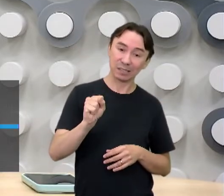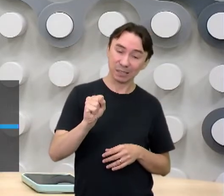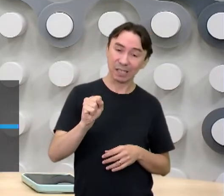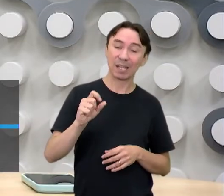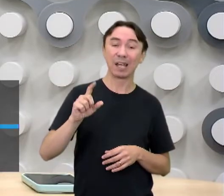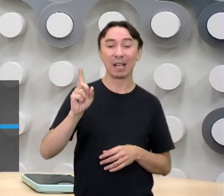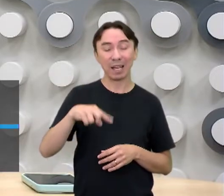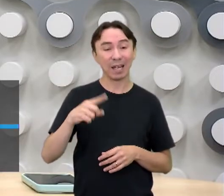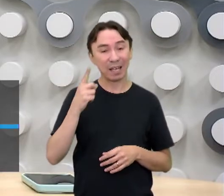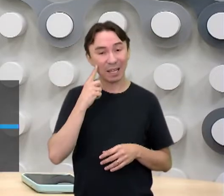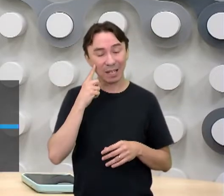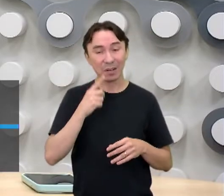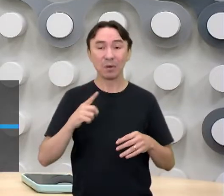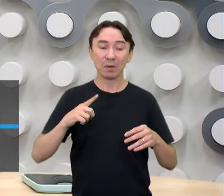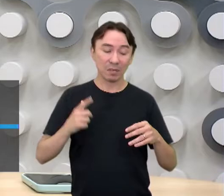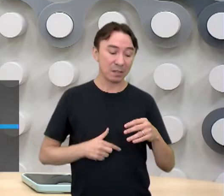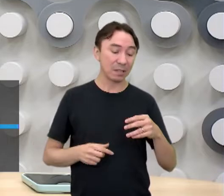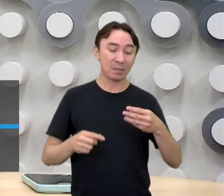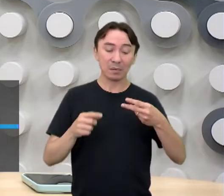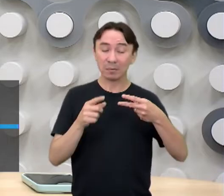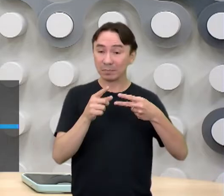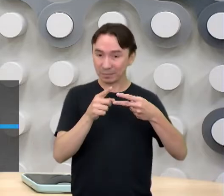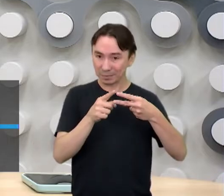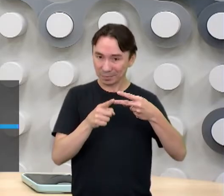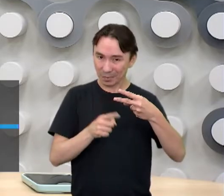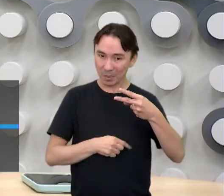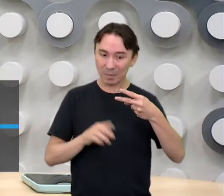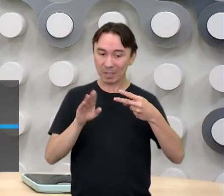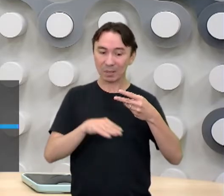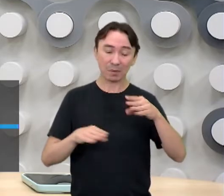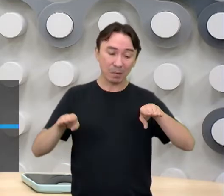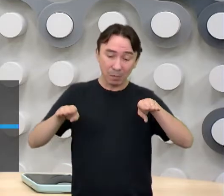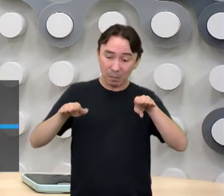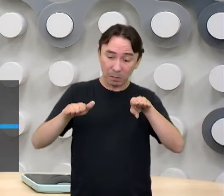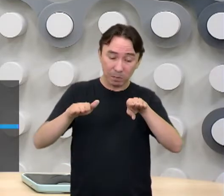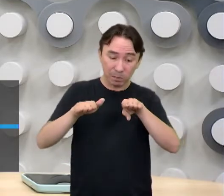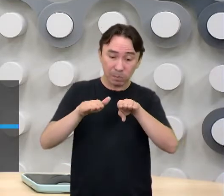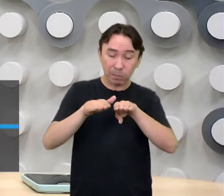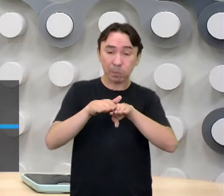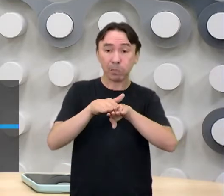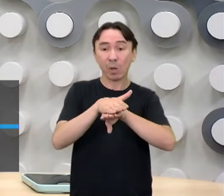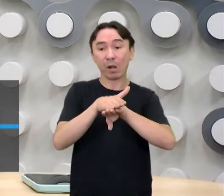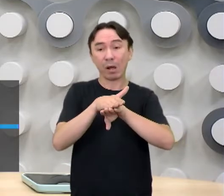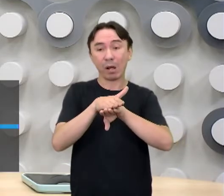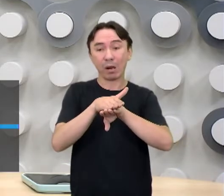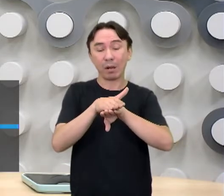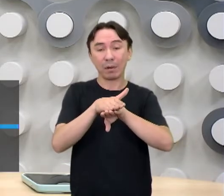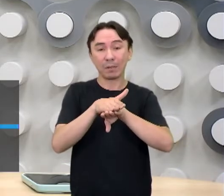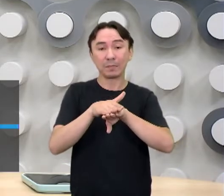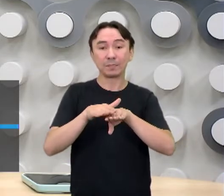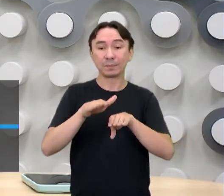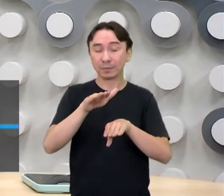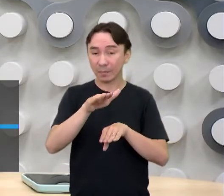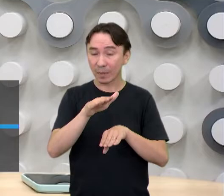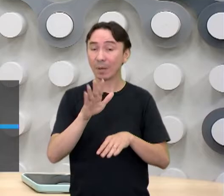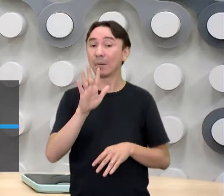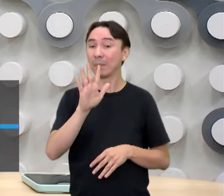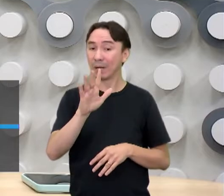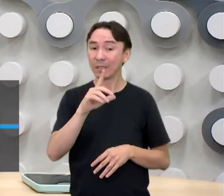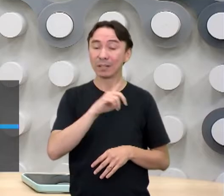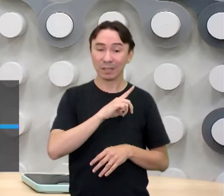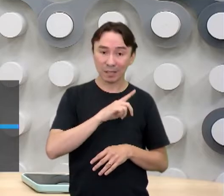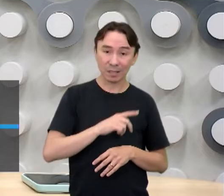subducção, uma placa sobre a outra, tá? Agora, nesse caso, quando for duas placas